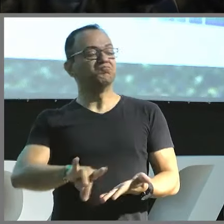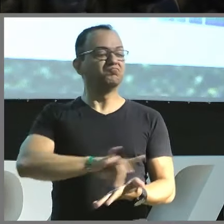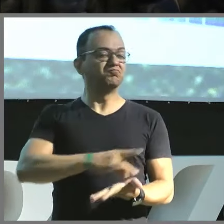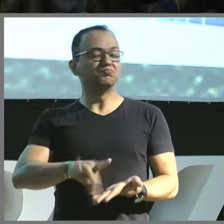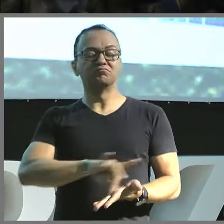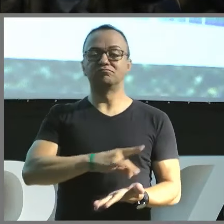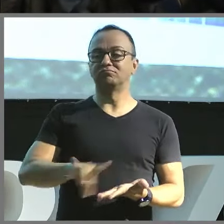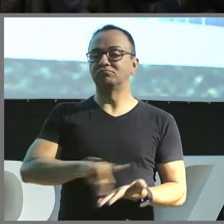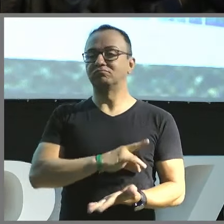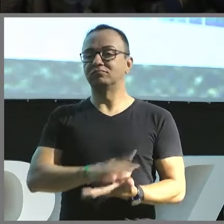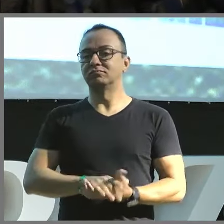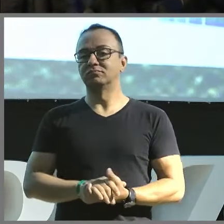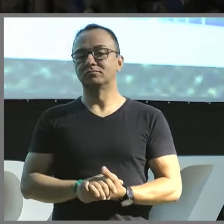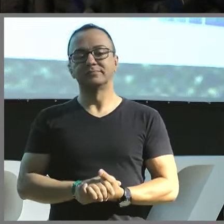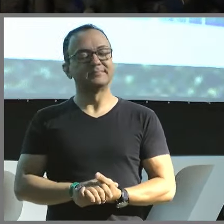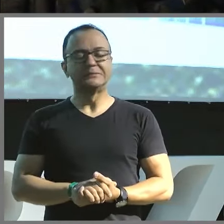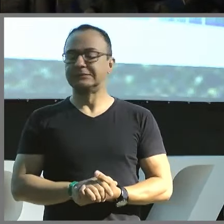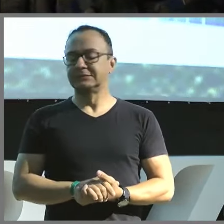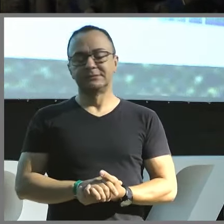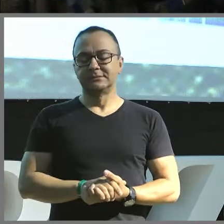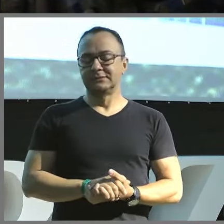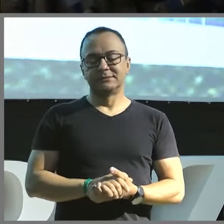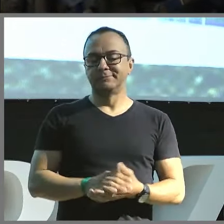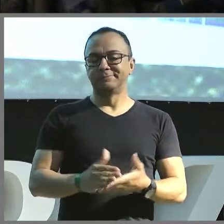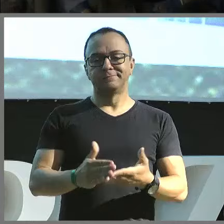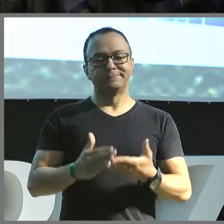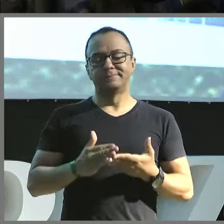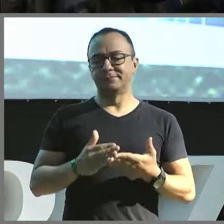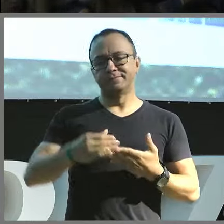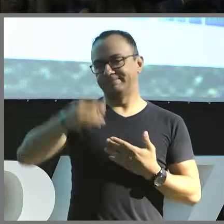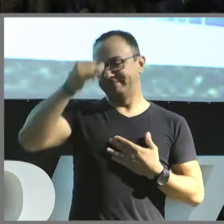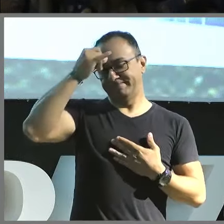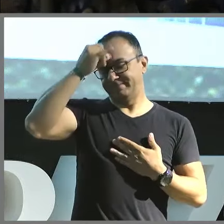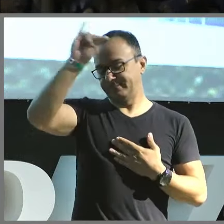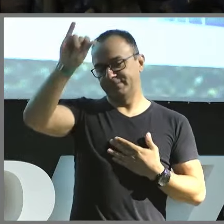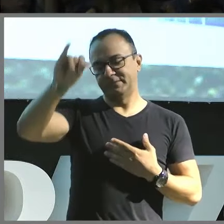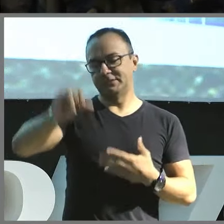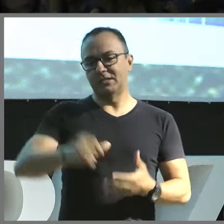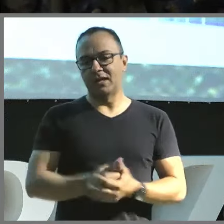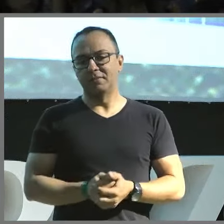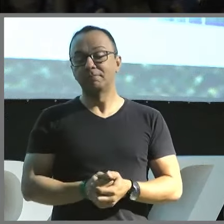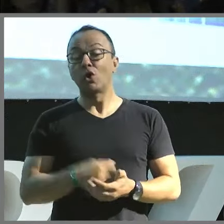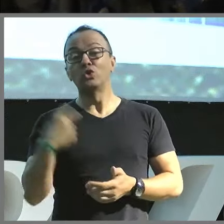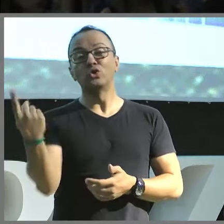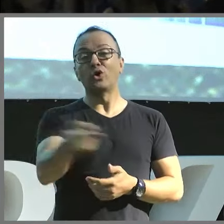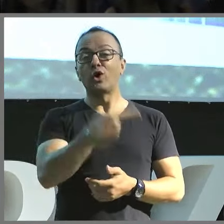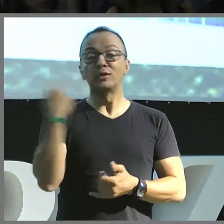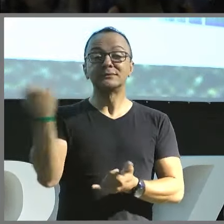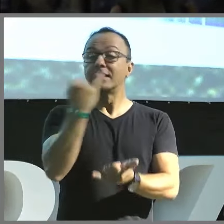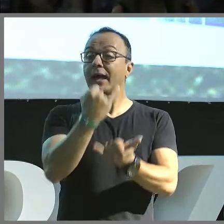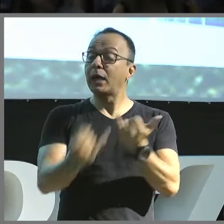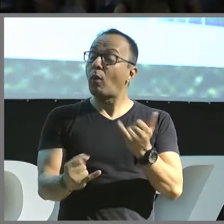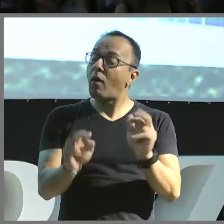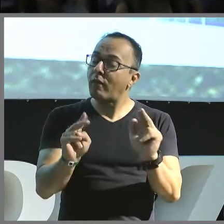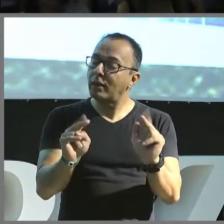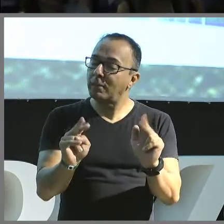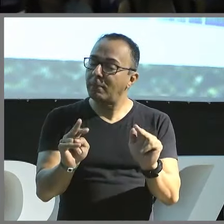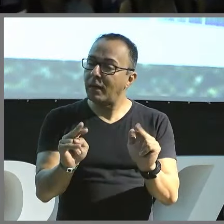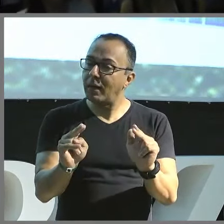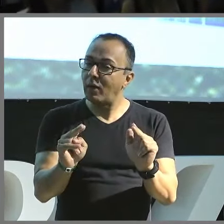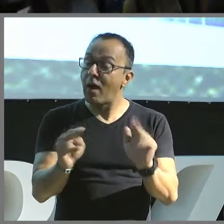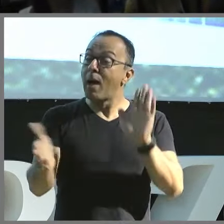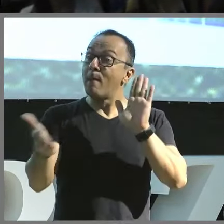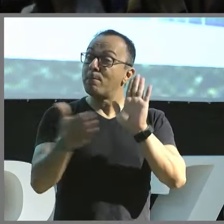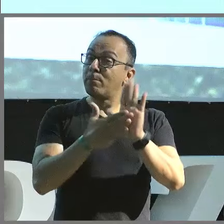de alguns em detrimento de todos ou de muitos, como se não fôssemos irmãos. A proposta